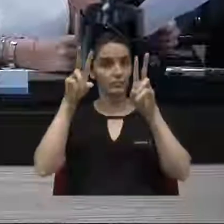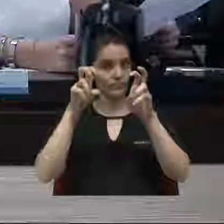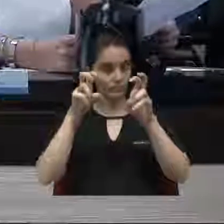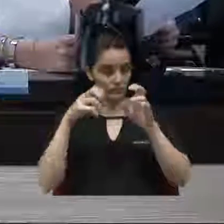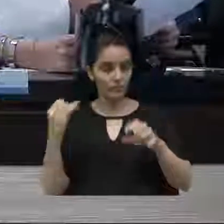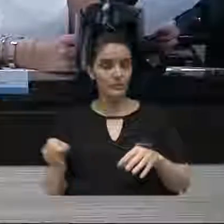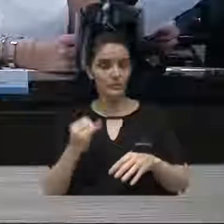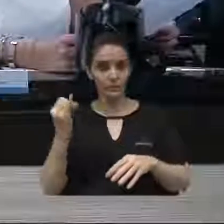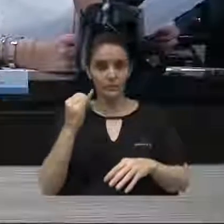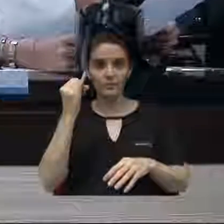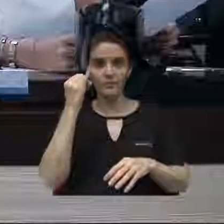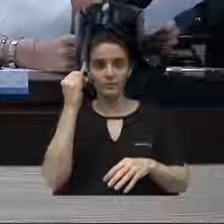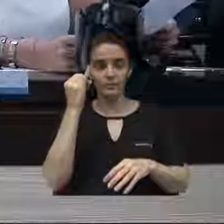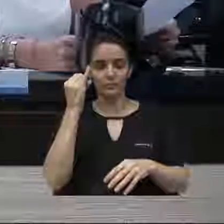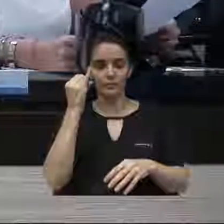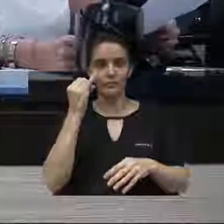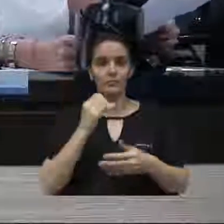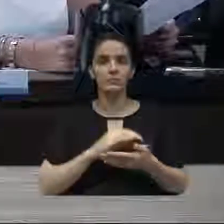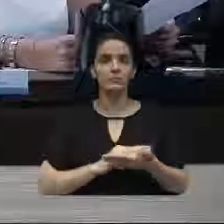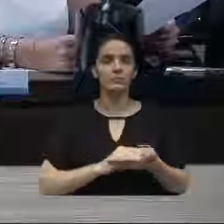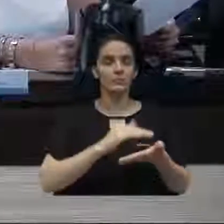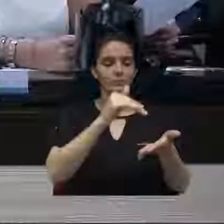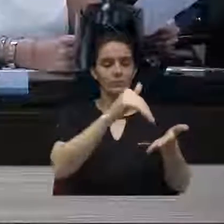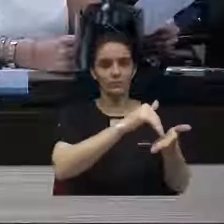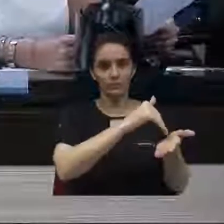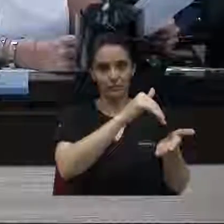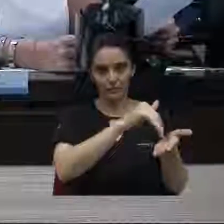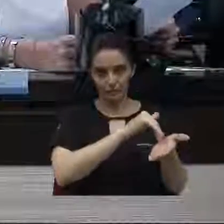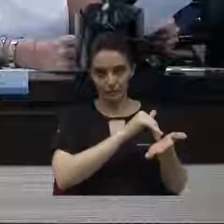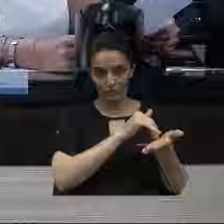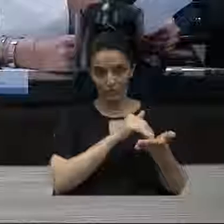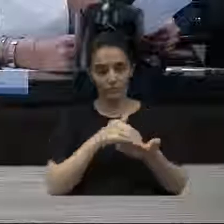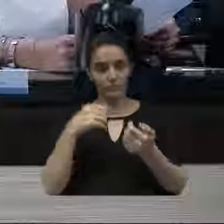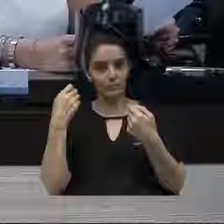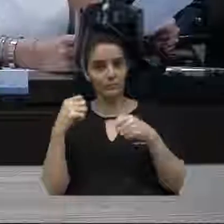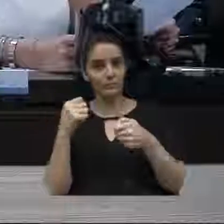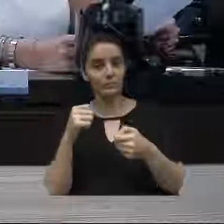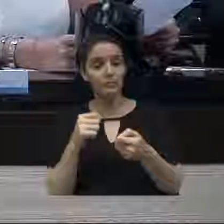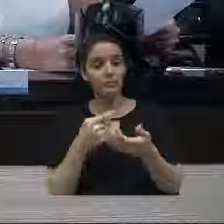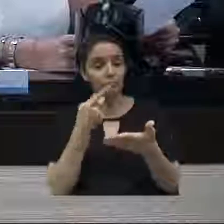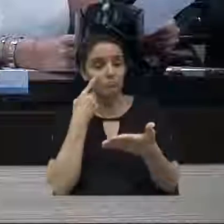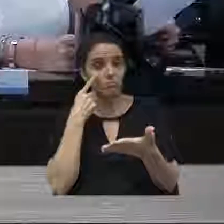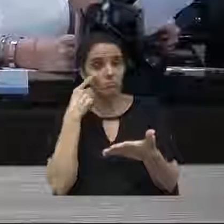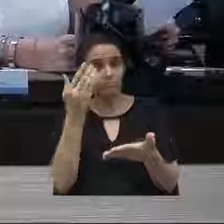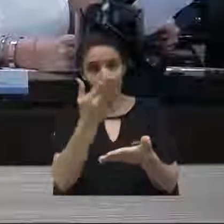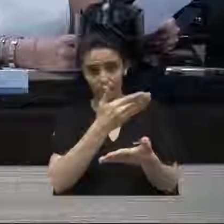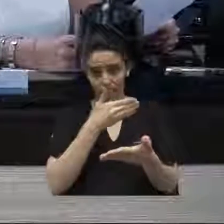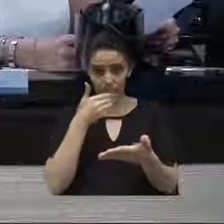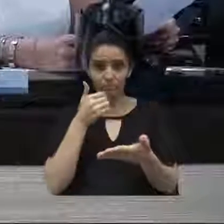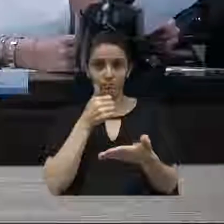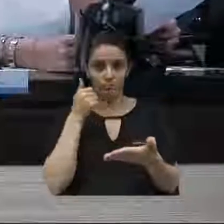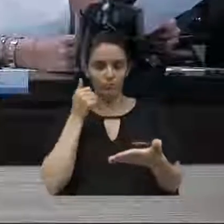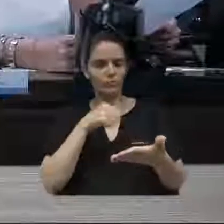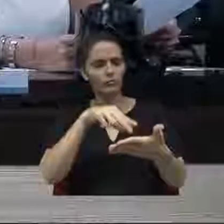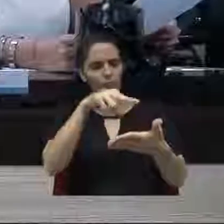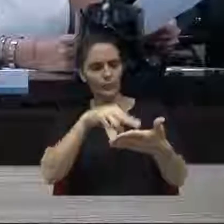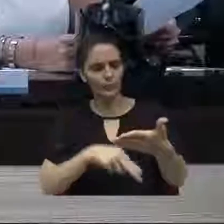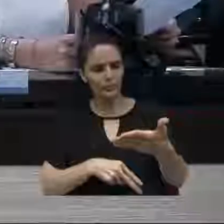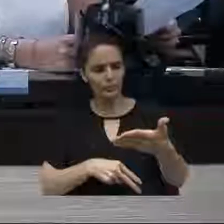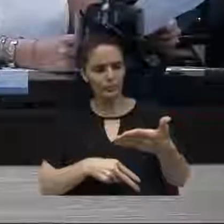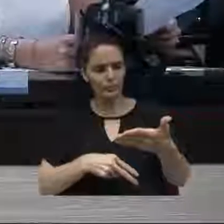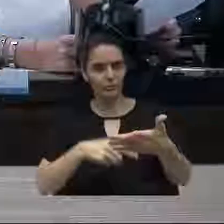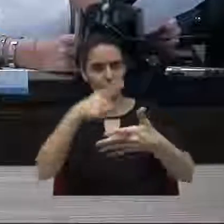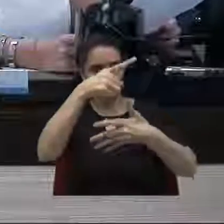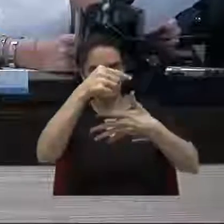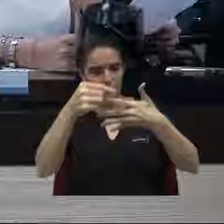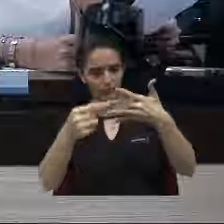assuntos constantes dos requerimentos protocolados nesta Prefeitura Municipal merecerem uma análise mais apurada por